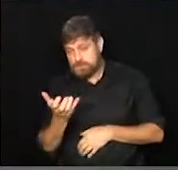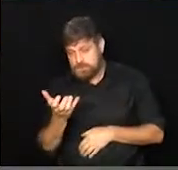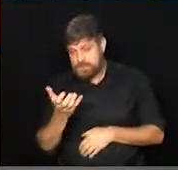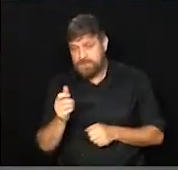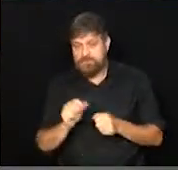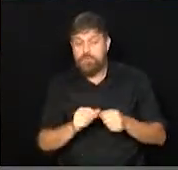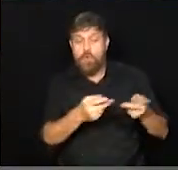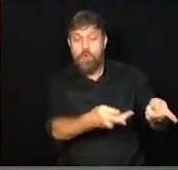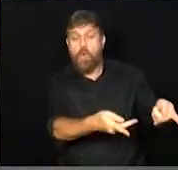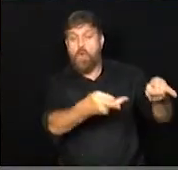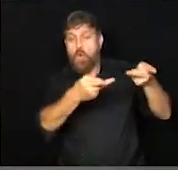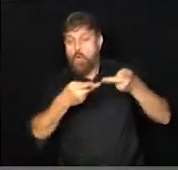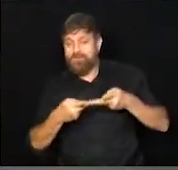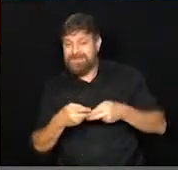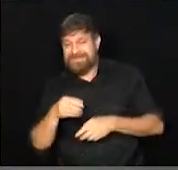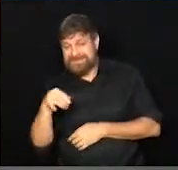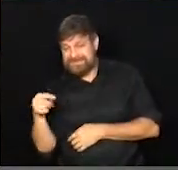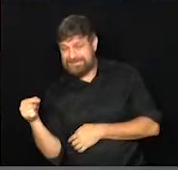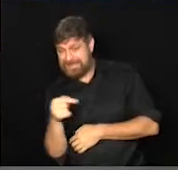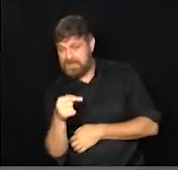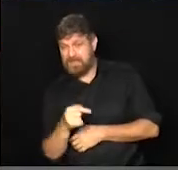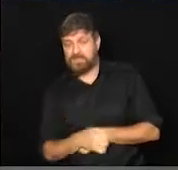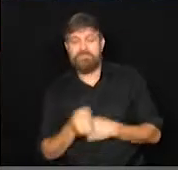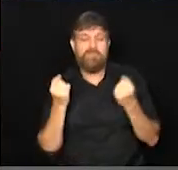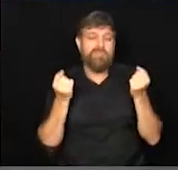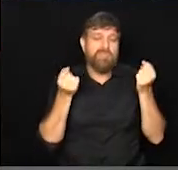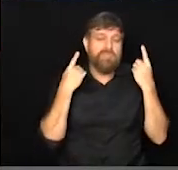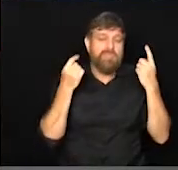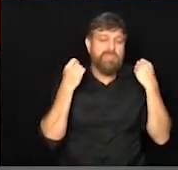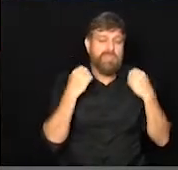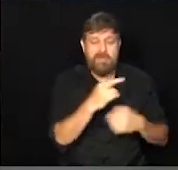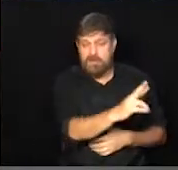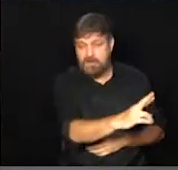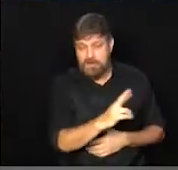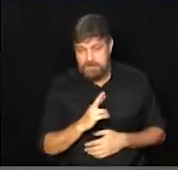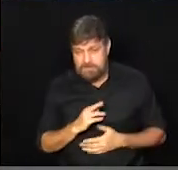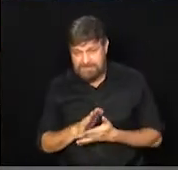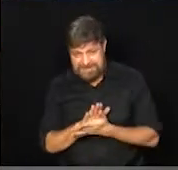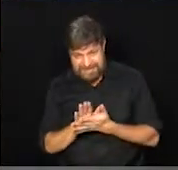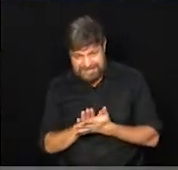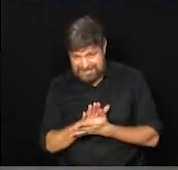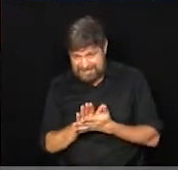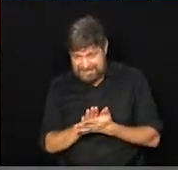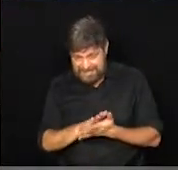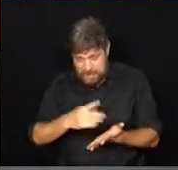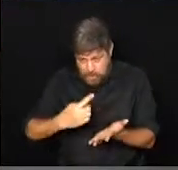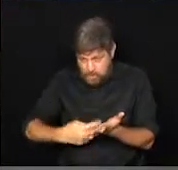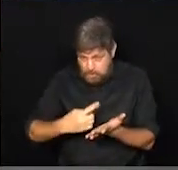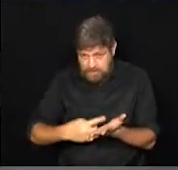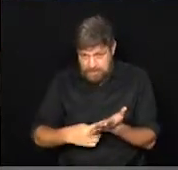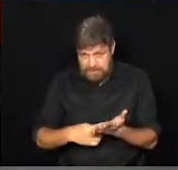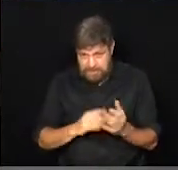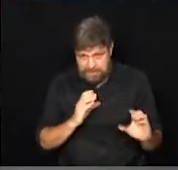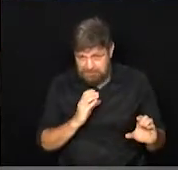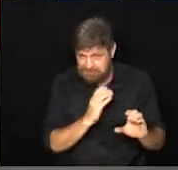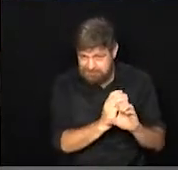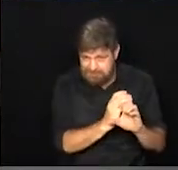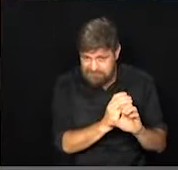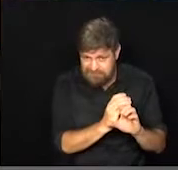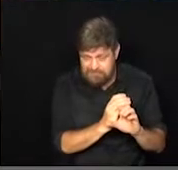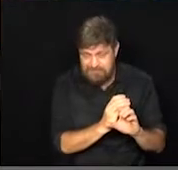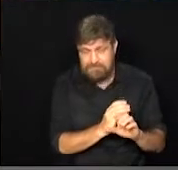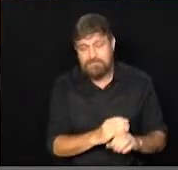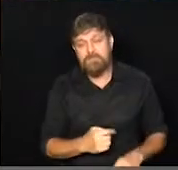um convite. Se esse convite não for, se não houver, digamos assim, uma positiva em relação a esse